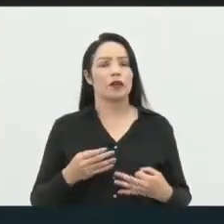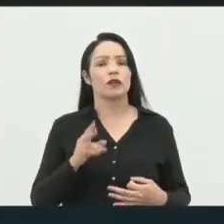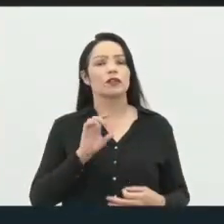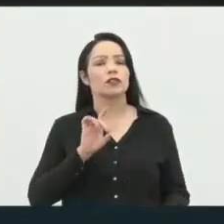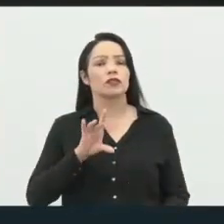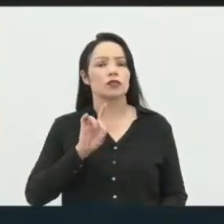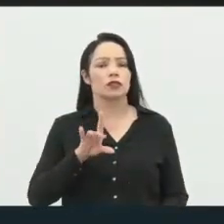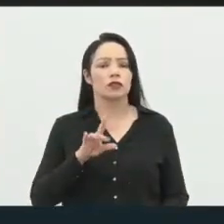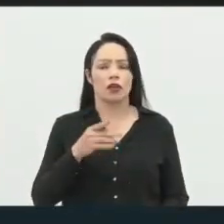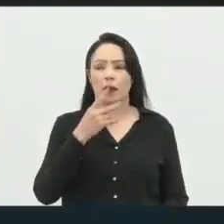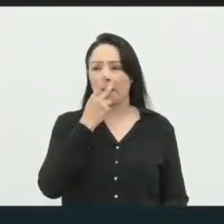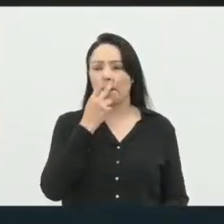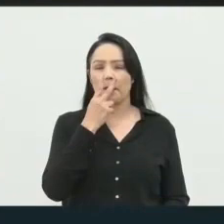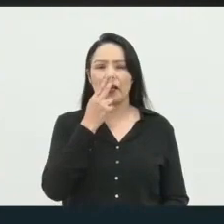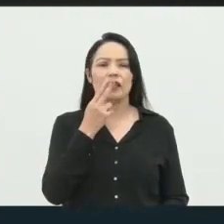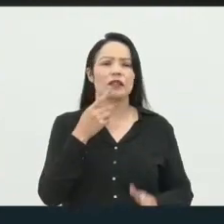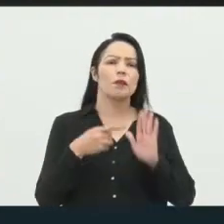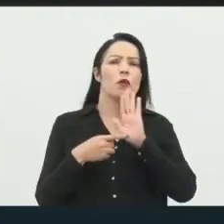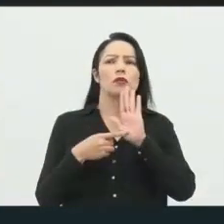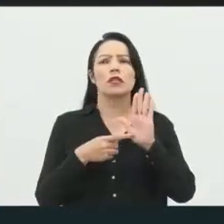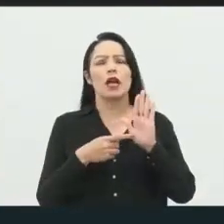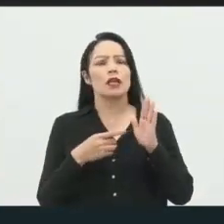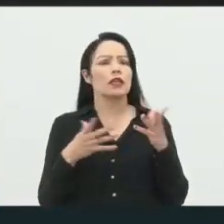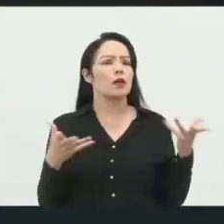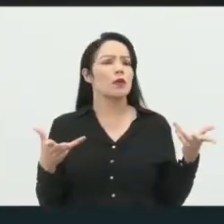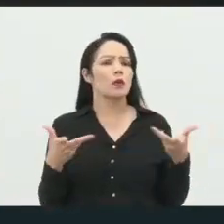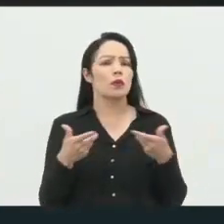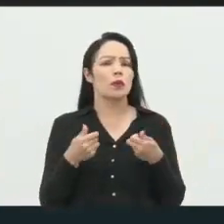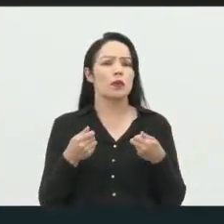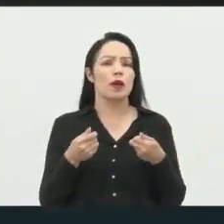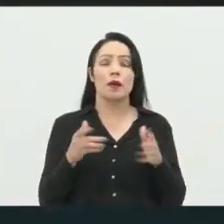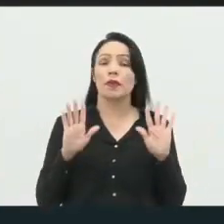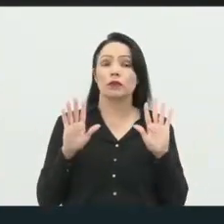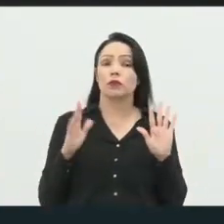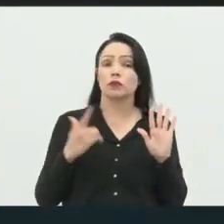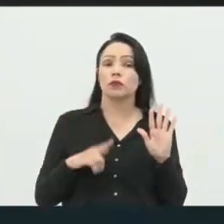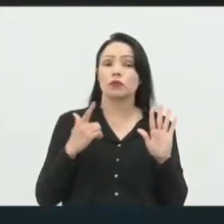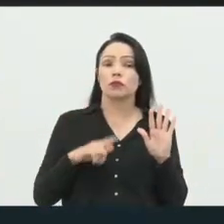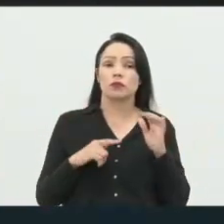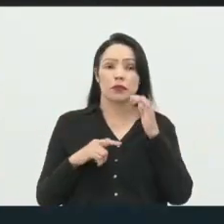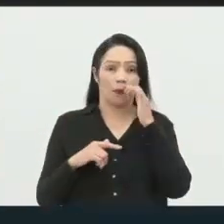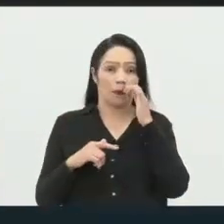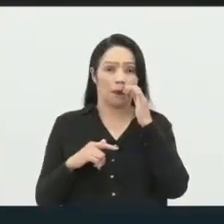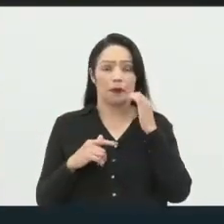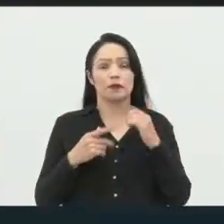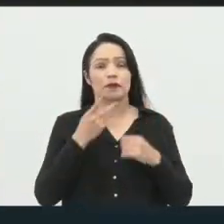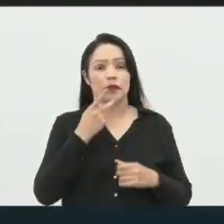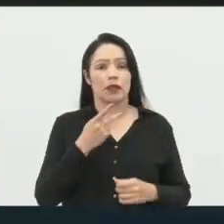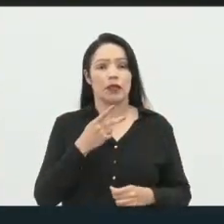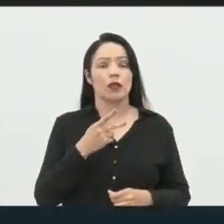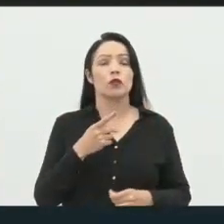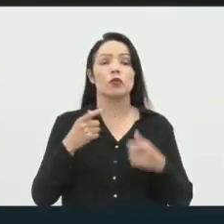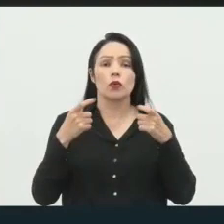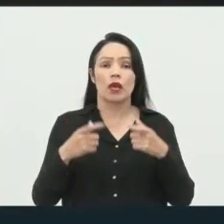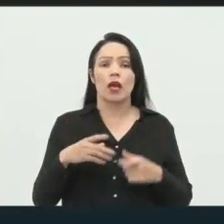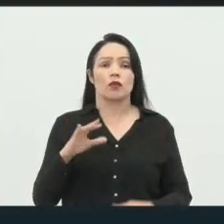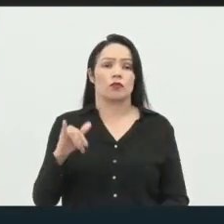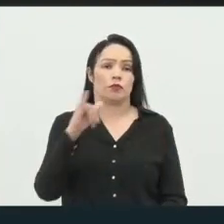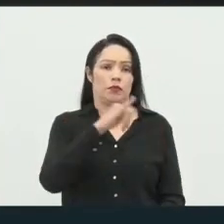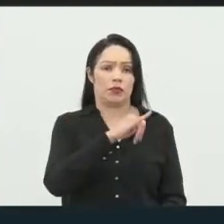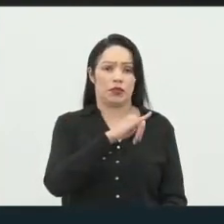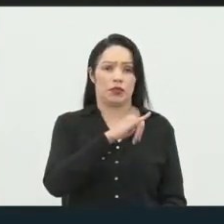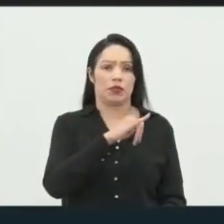dar impressão de que está Maravilha e não está Ele está falando do equipamento do Jardim Cumbica Mas se nós fazermos